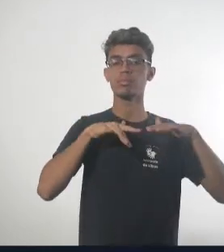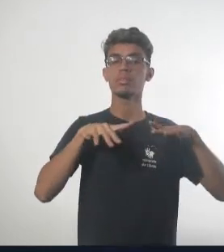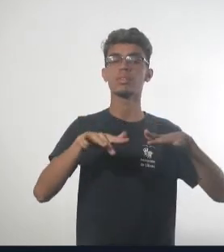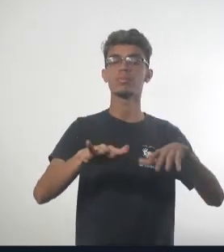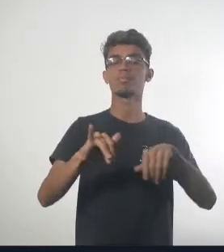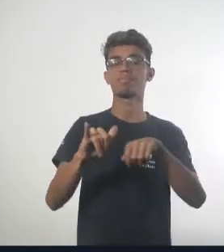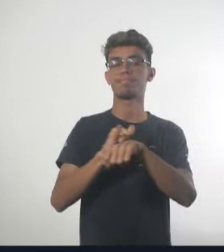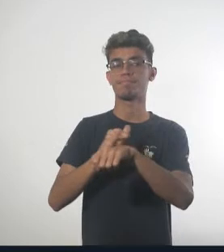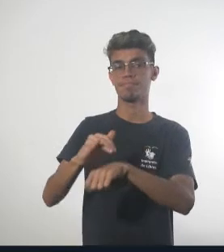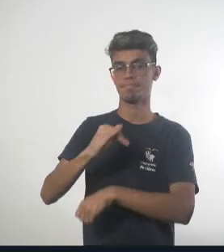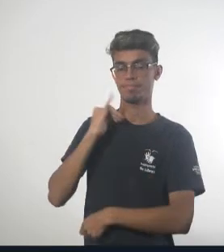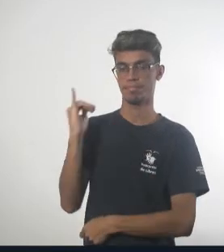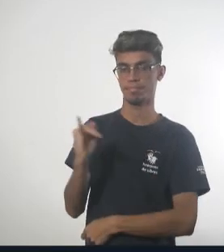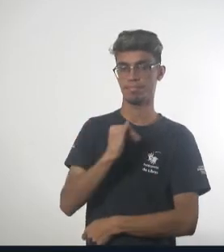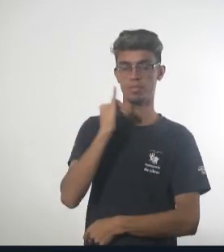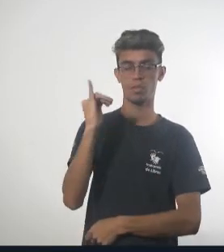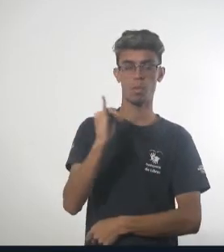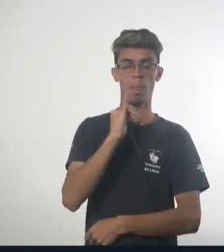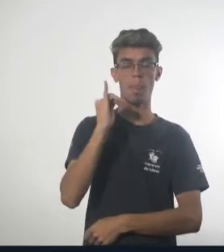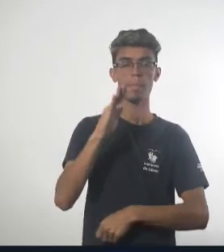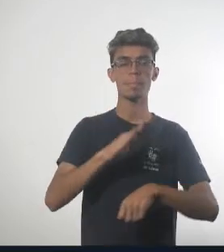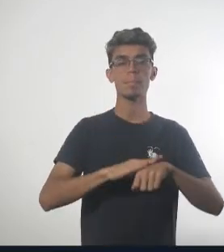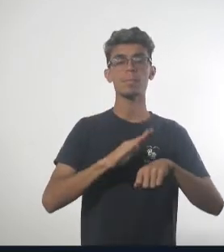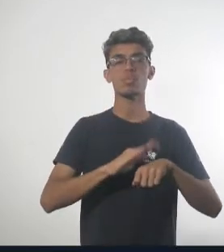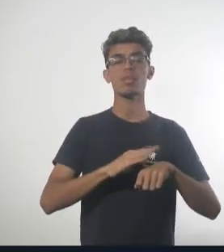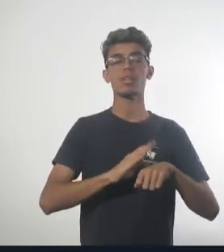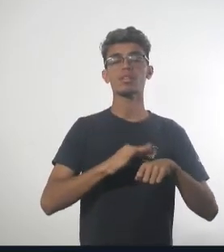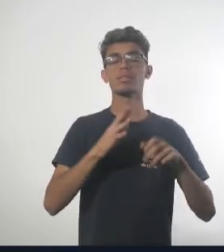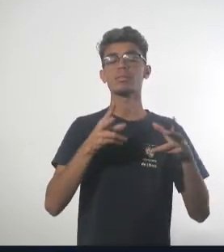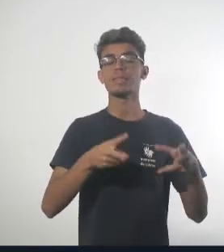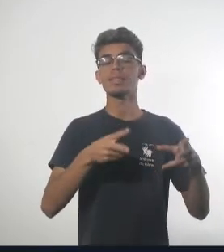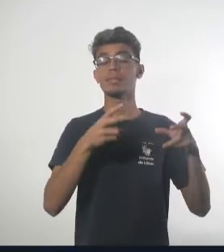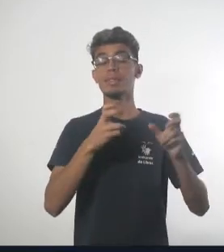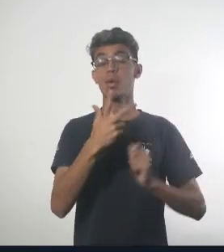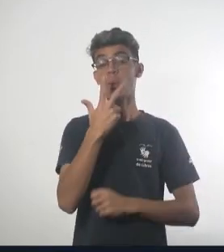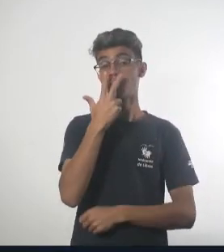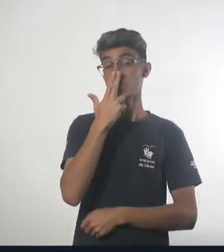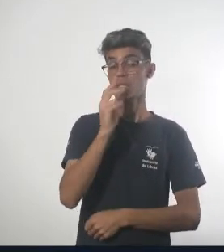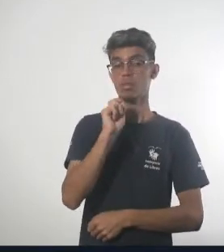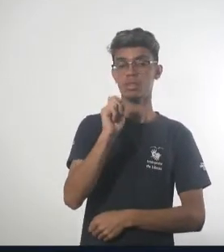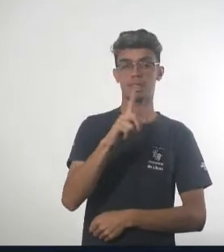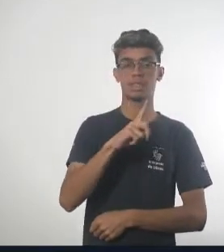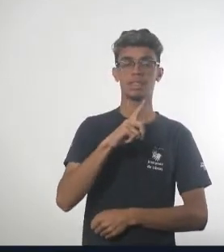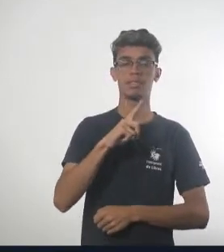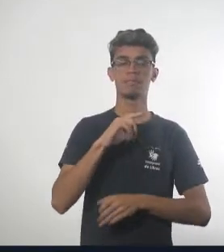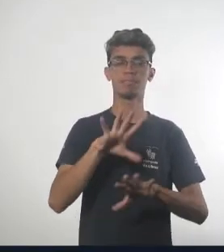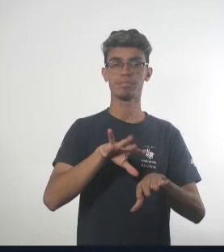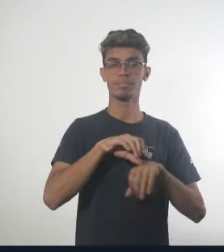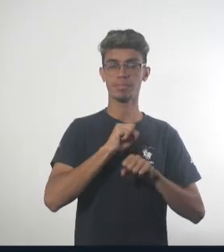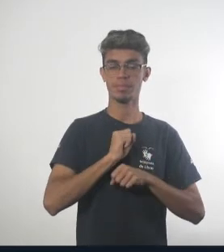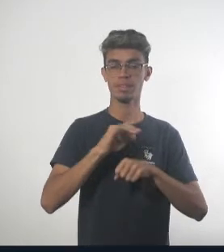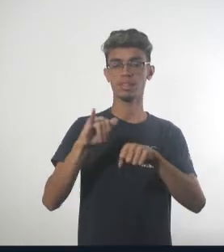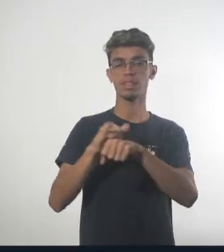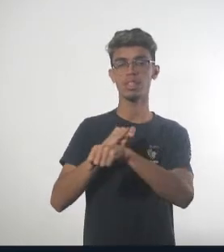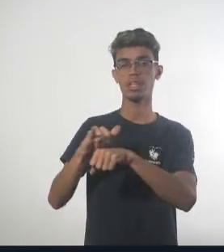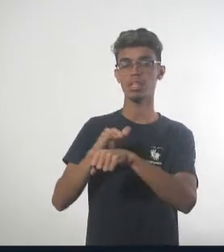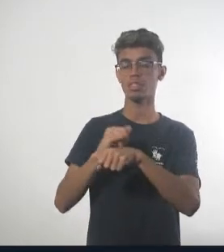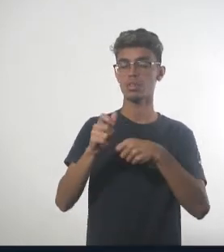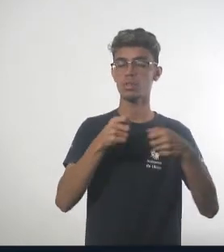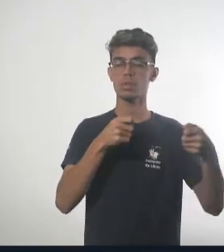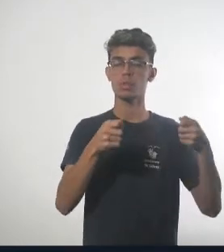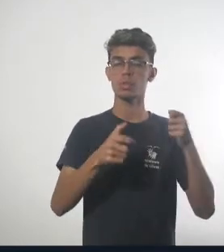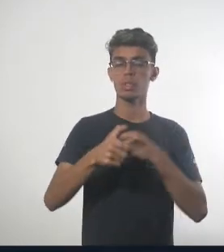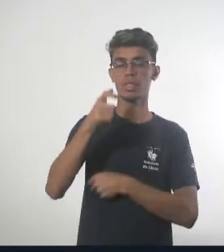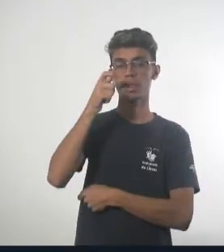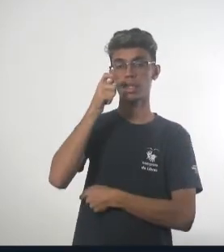muito importante, né, de ser feita desde a suspeita de um caso de Covid-19. Essa estratégia de rastreamento, monitoramento